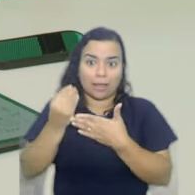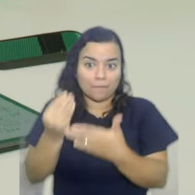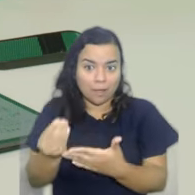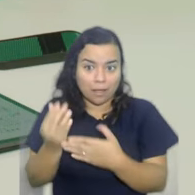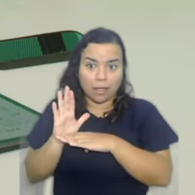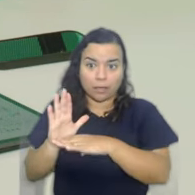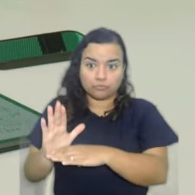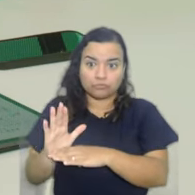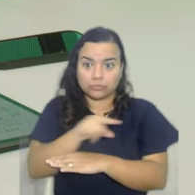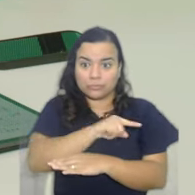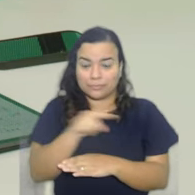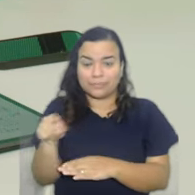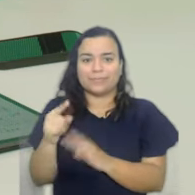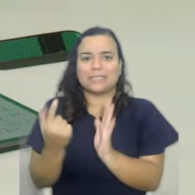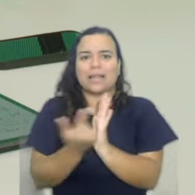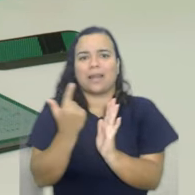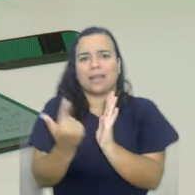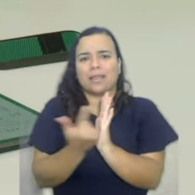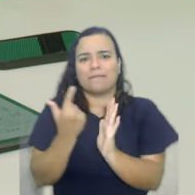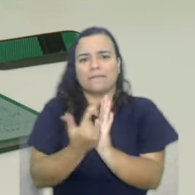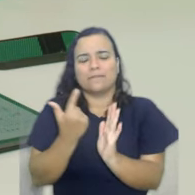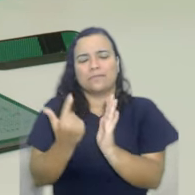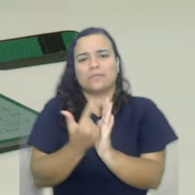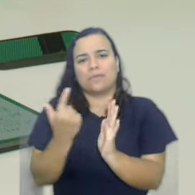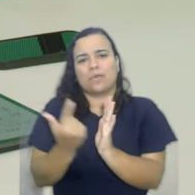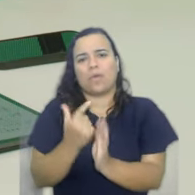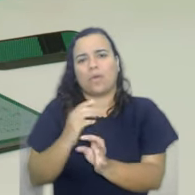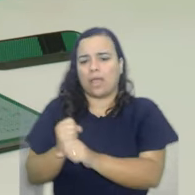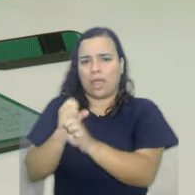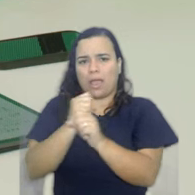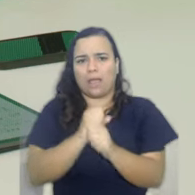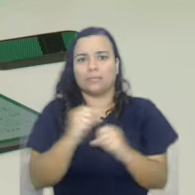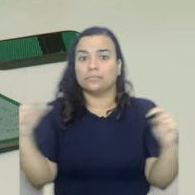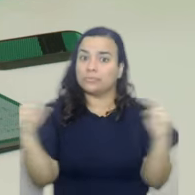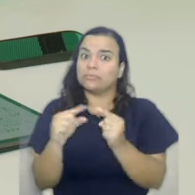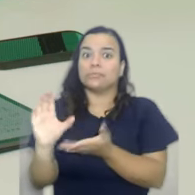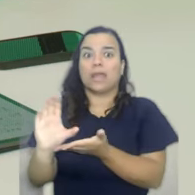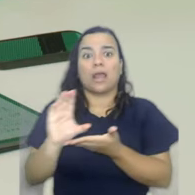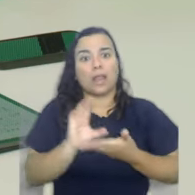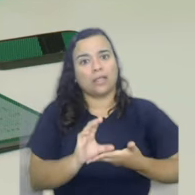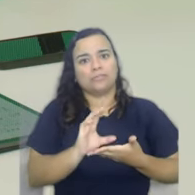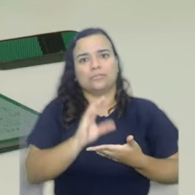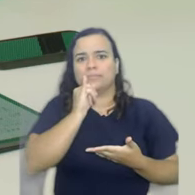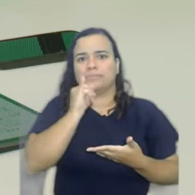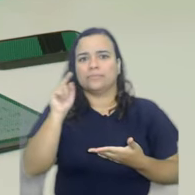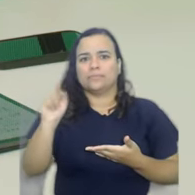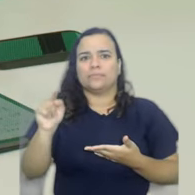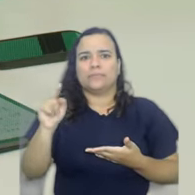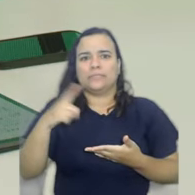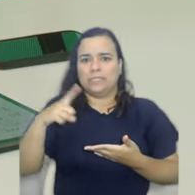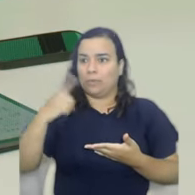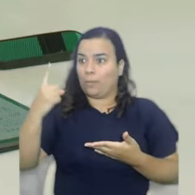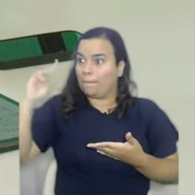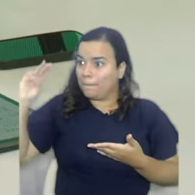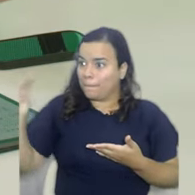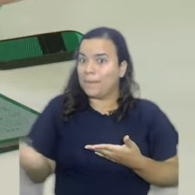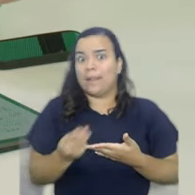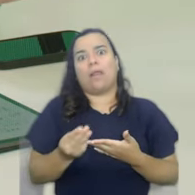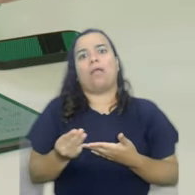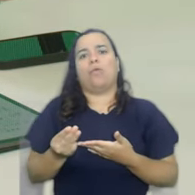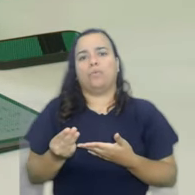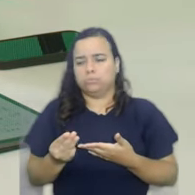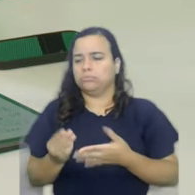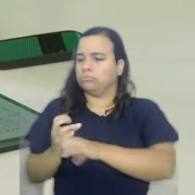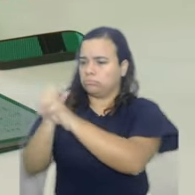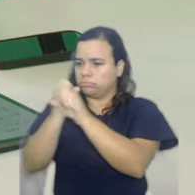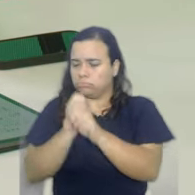o livro caixa porque isso significa crédito se eu tenho 1 milhão de produtores com crédito de qu ou 5 100